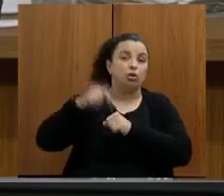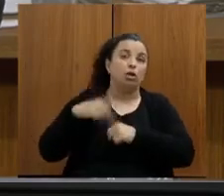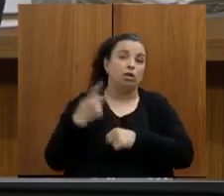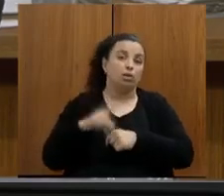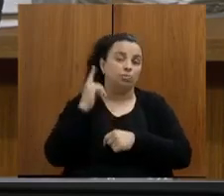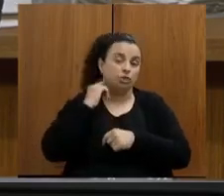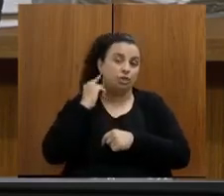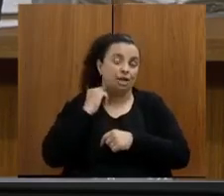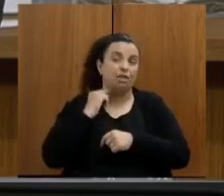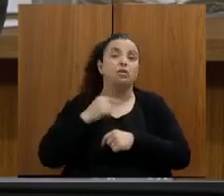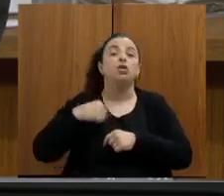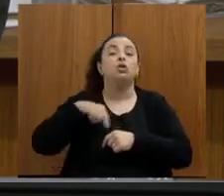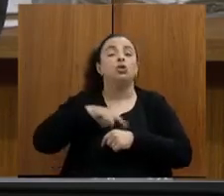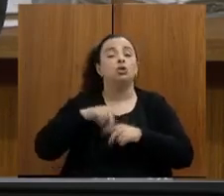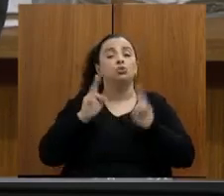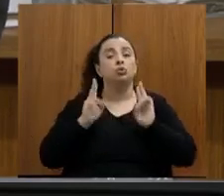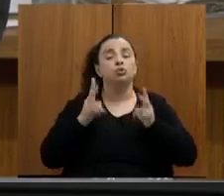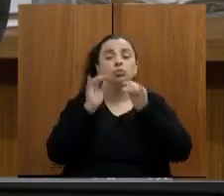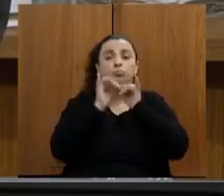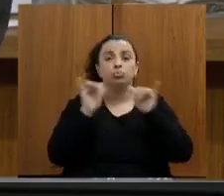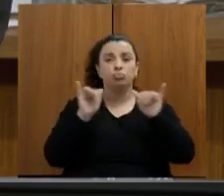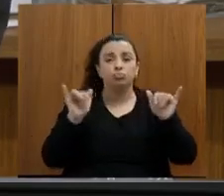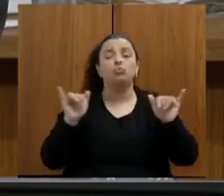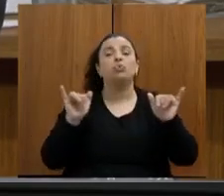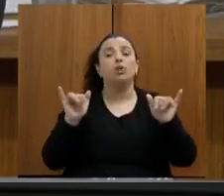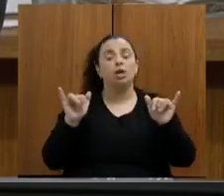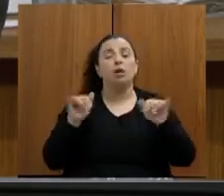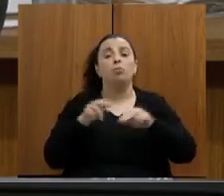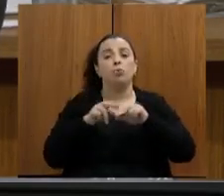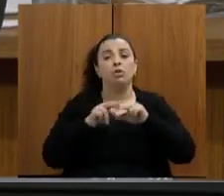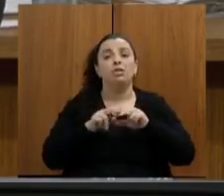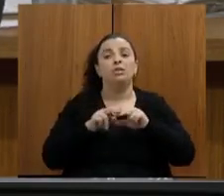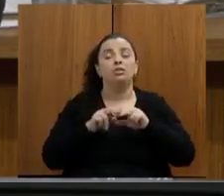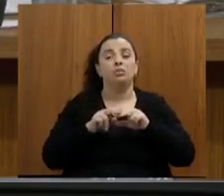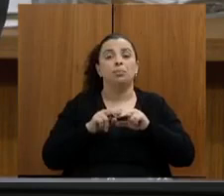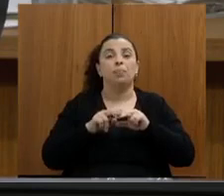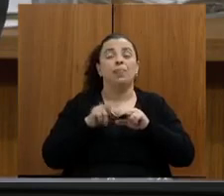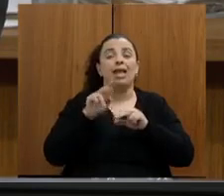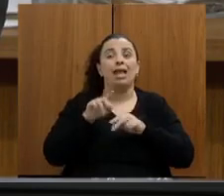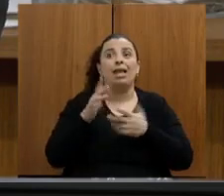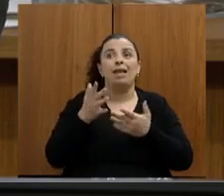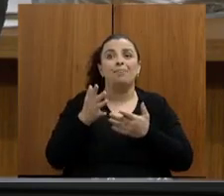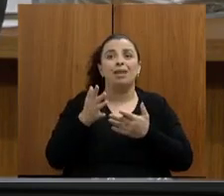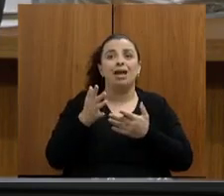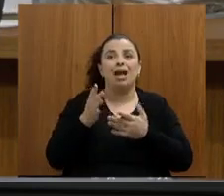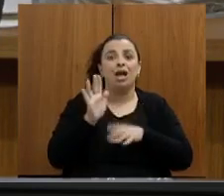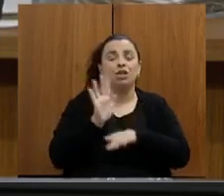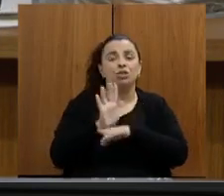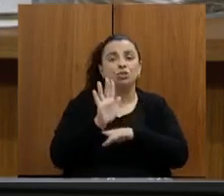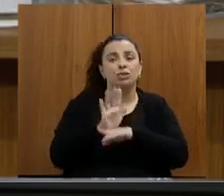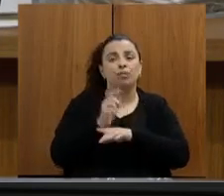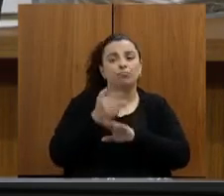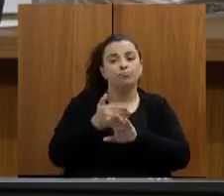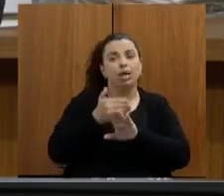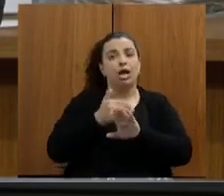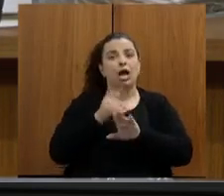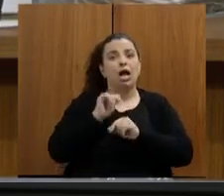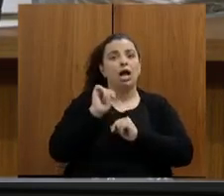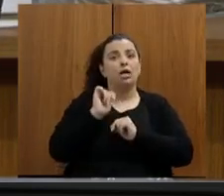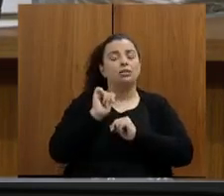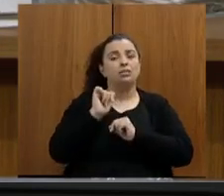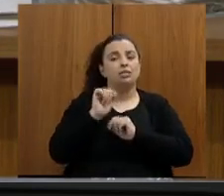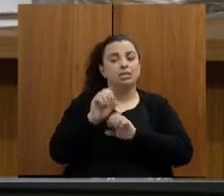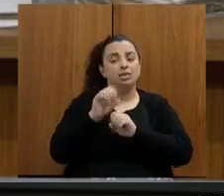continuamos a fomentar exatamente para que a gente possa evitar algo que acontece em um acidente